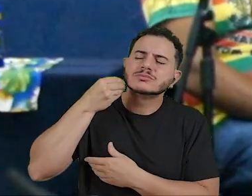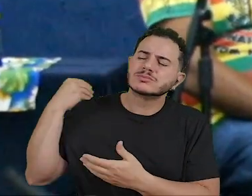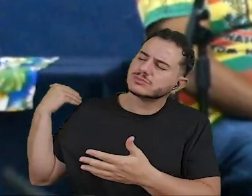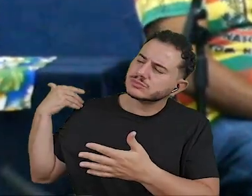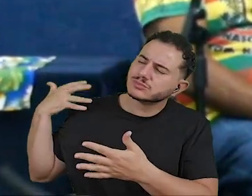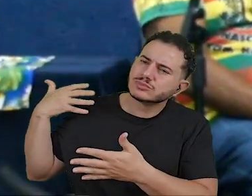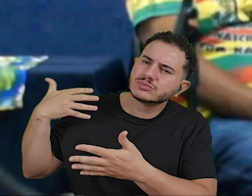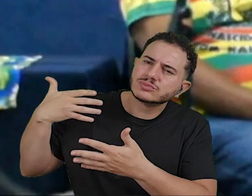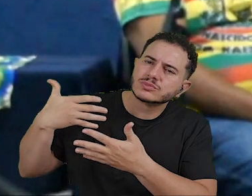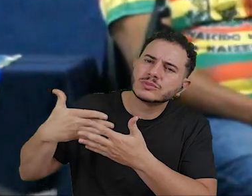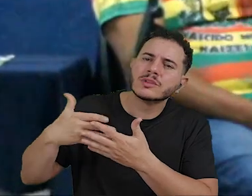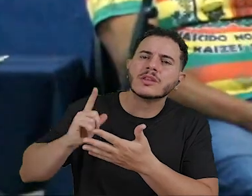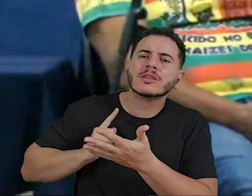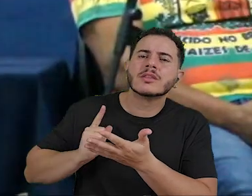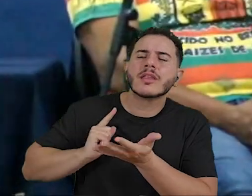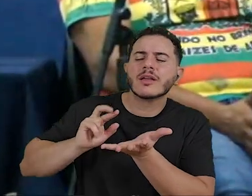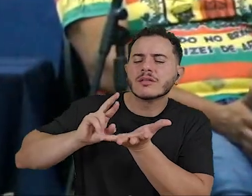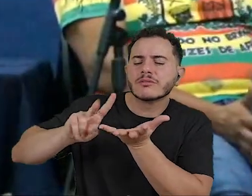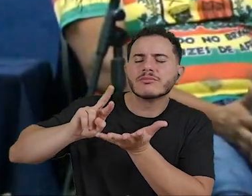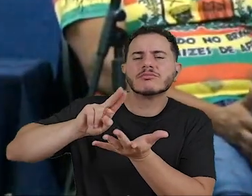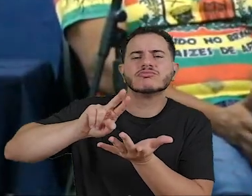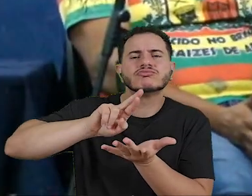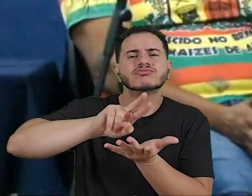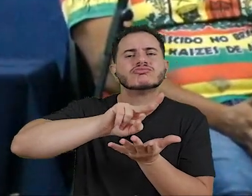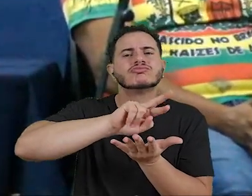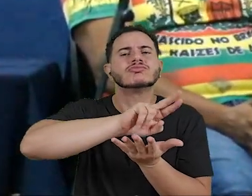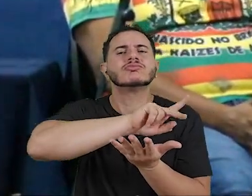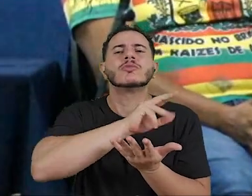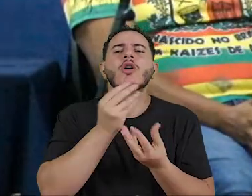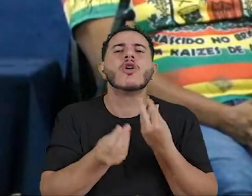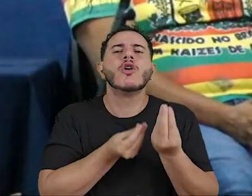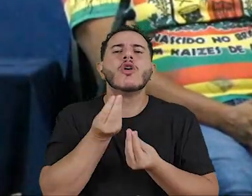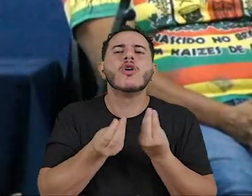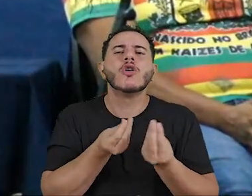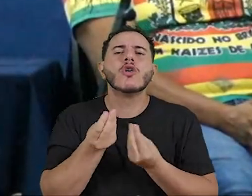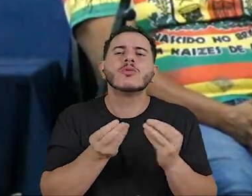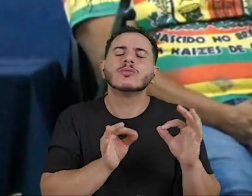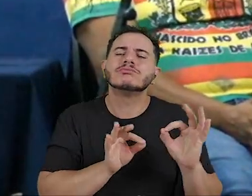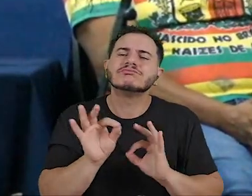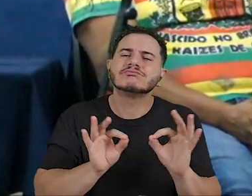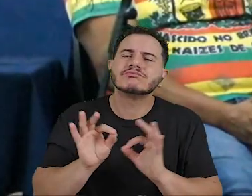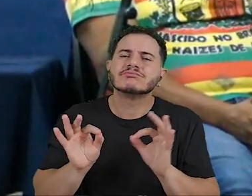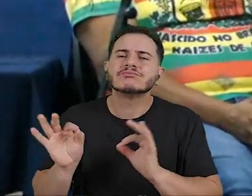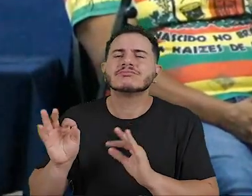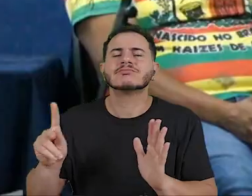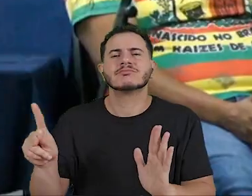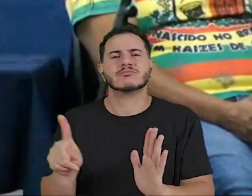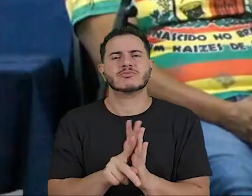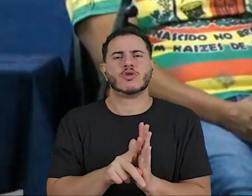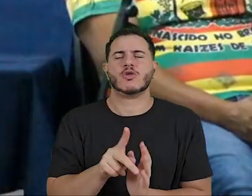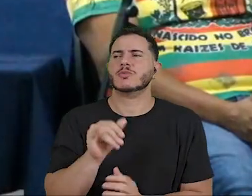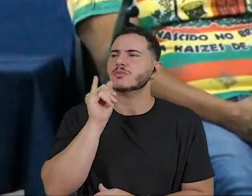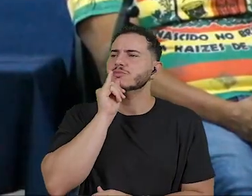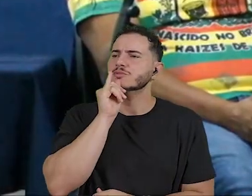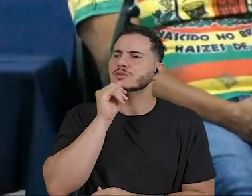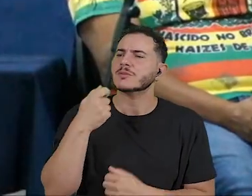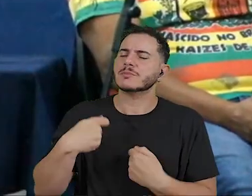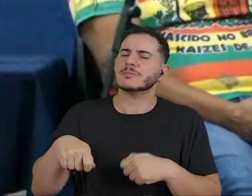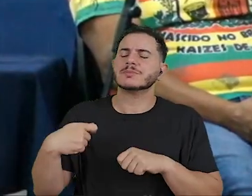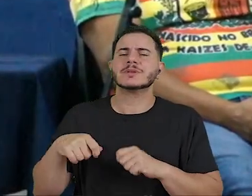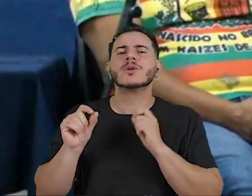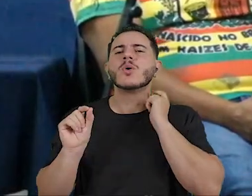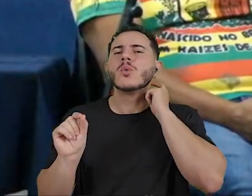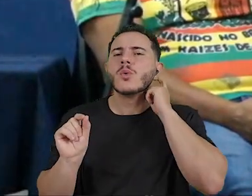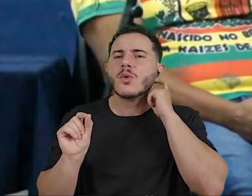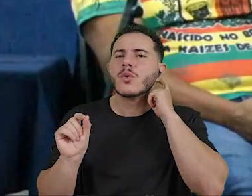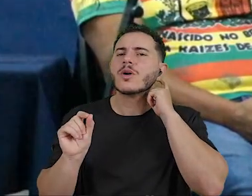projeto, determinou diferentes metas, pensando no organismo aí de uma planta que precisa de um terreno adubado,